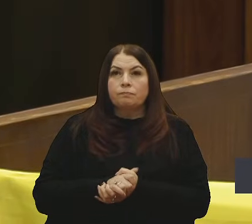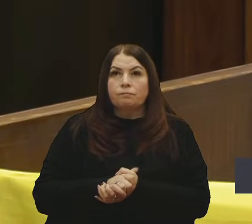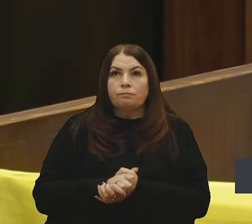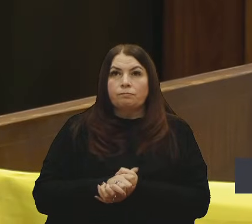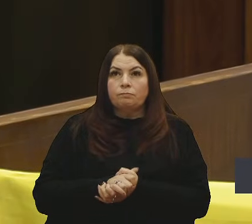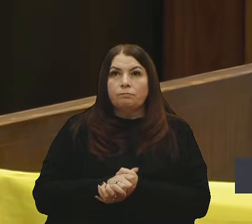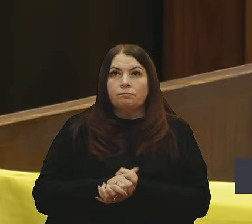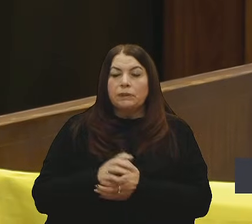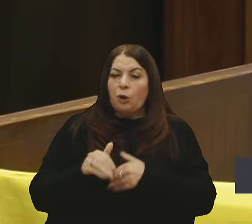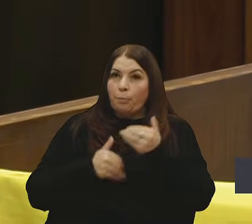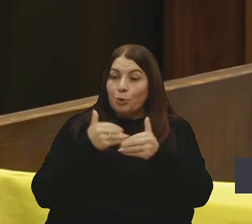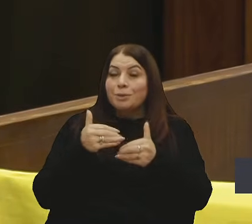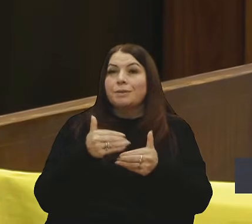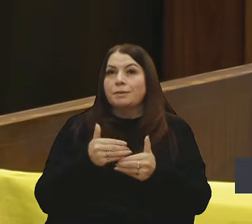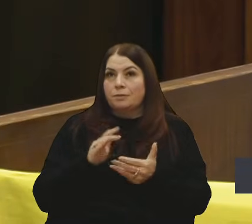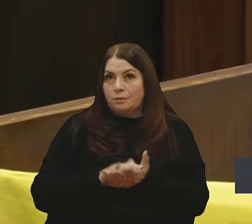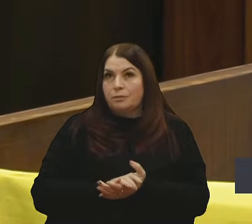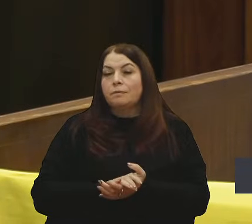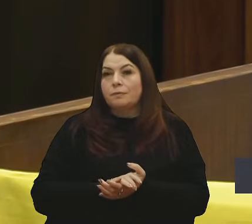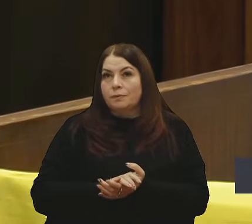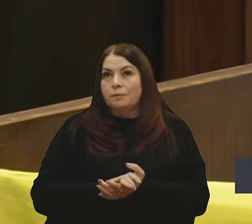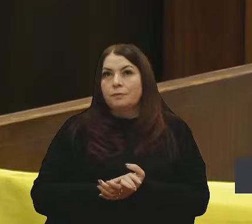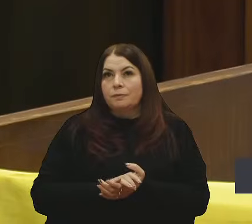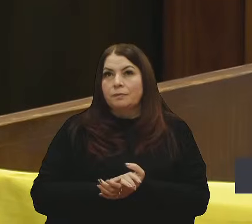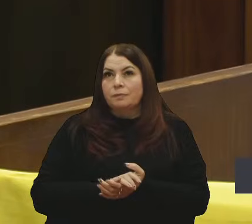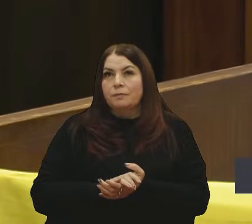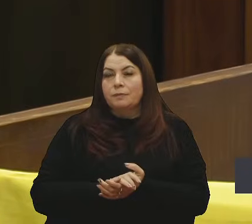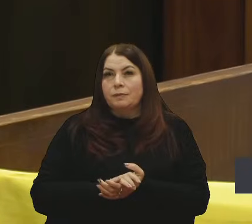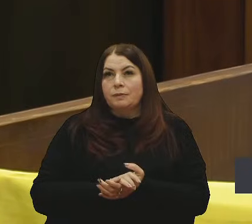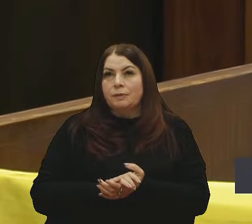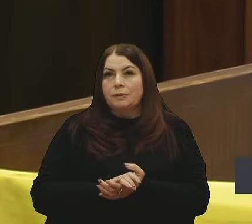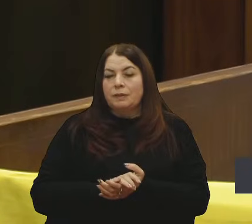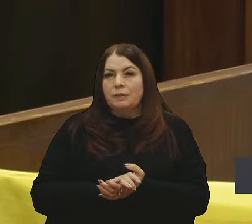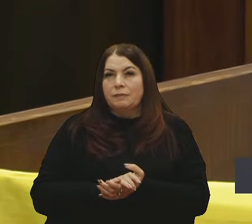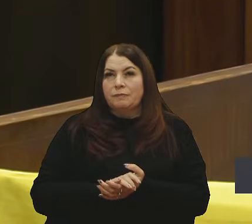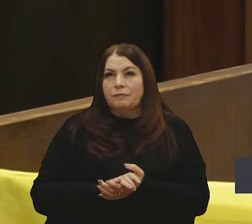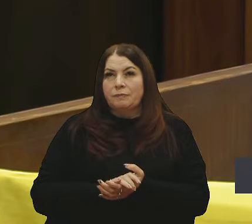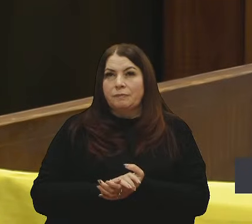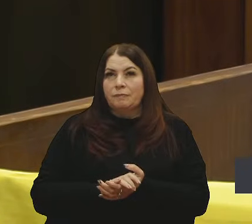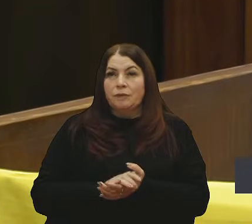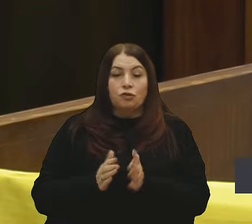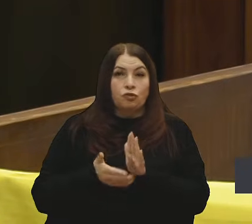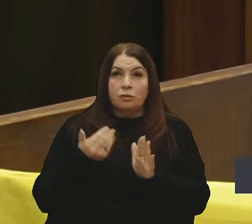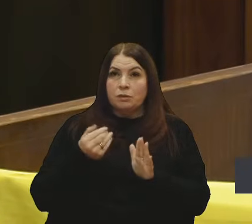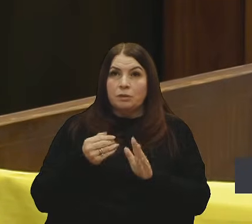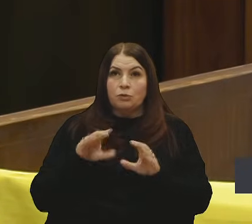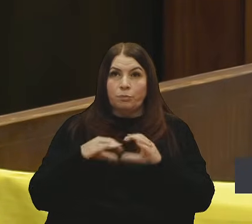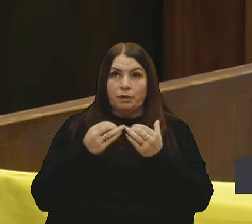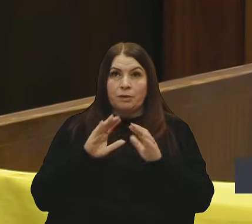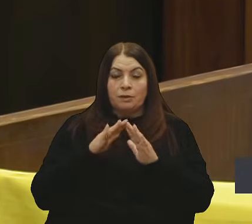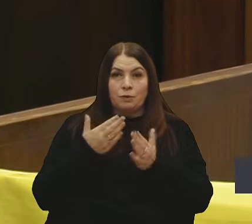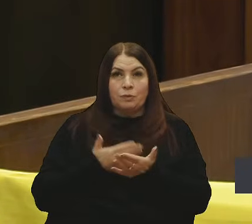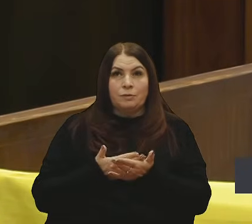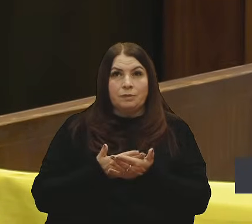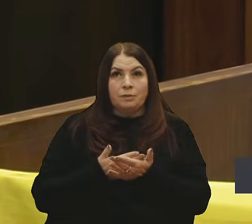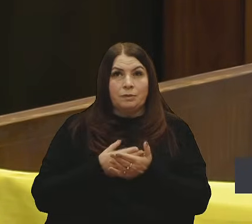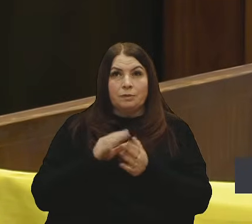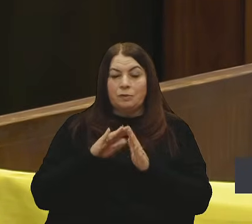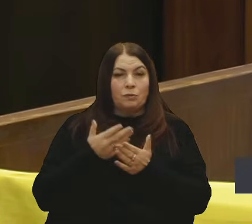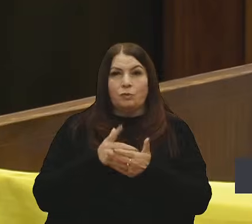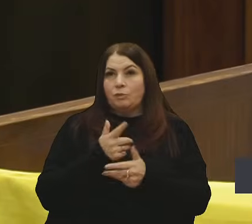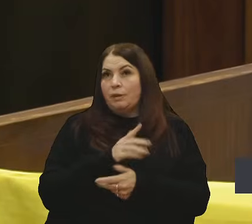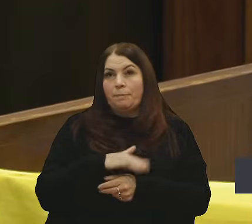um processo que vai varrer a comunidade escolar das escolas, porque não vai